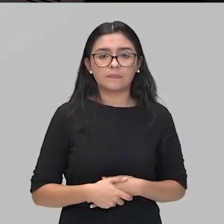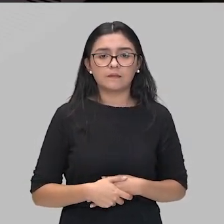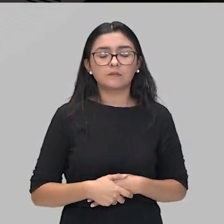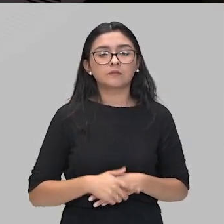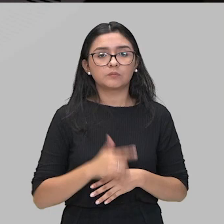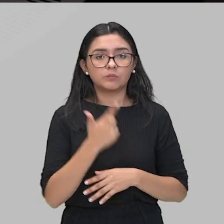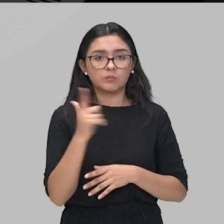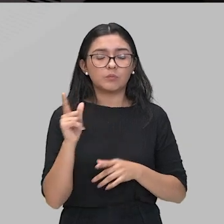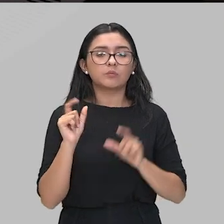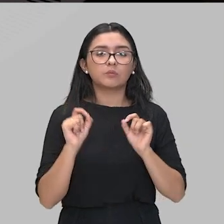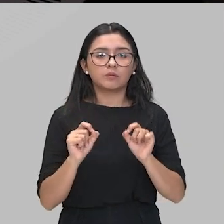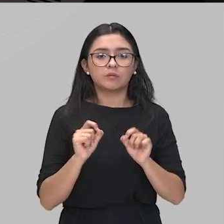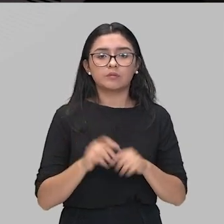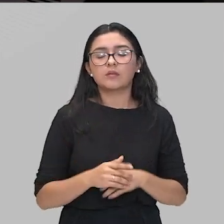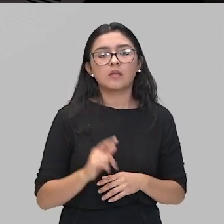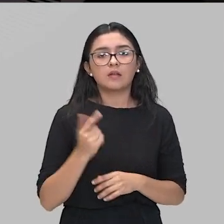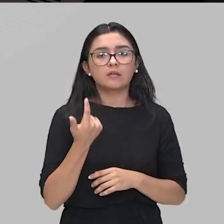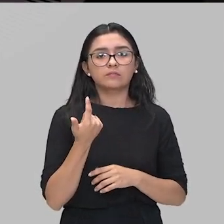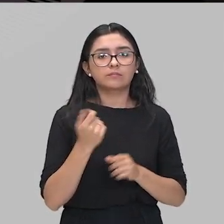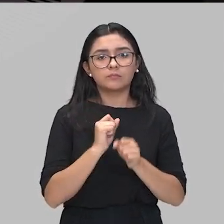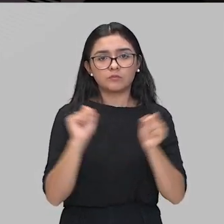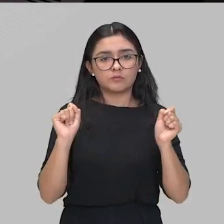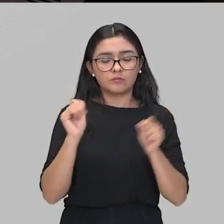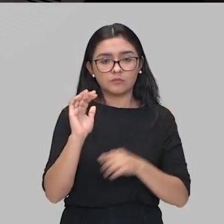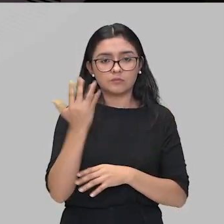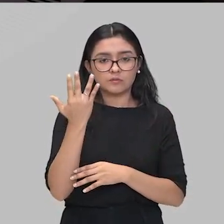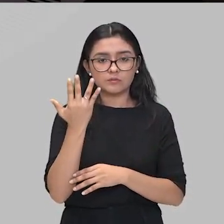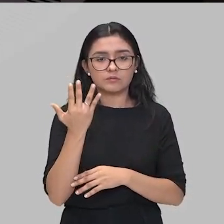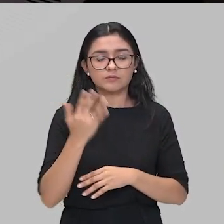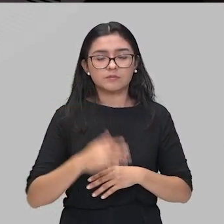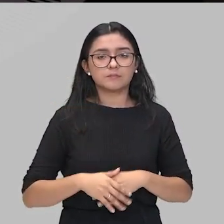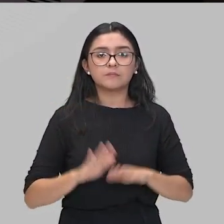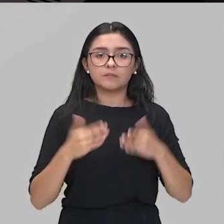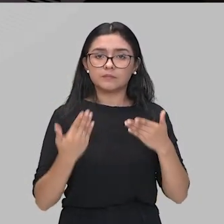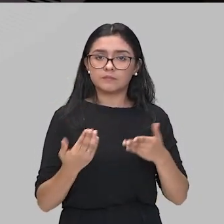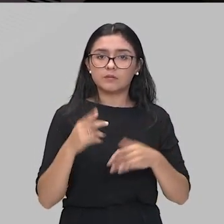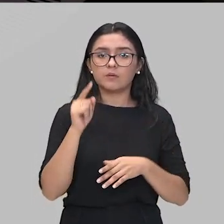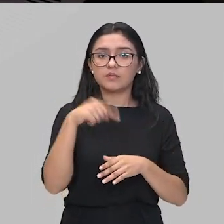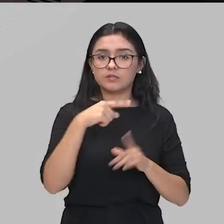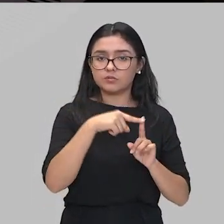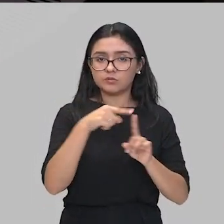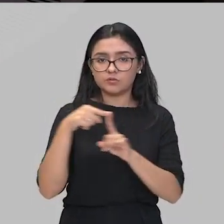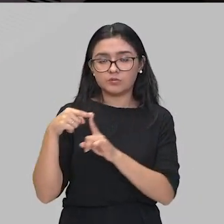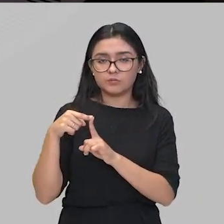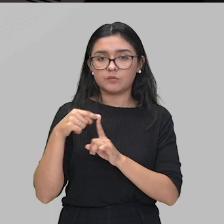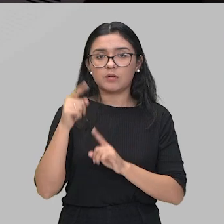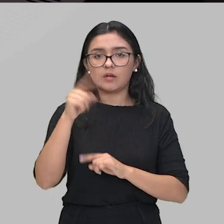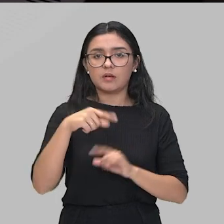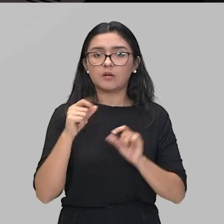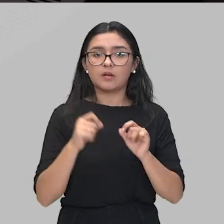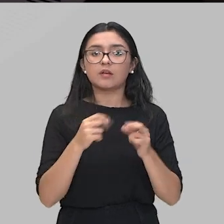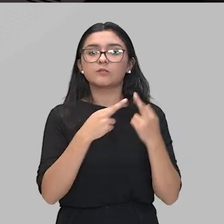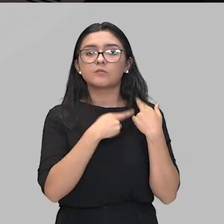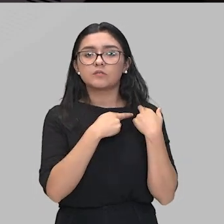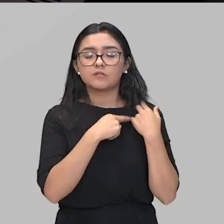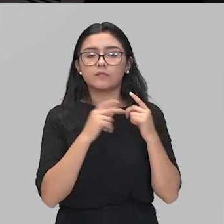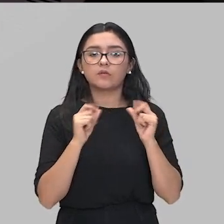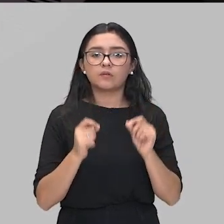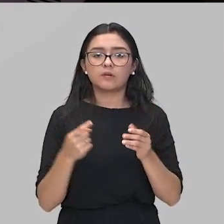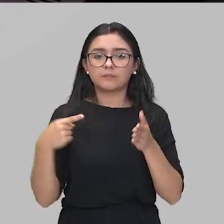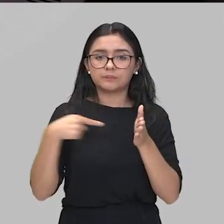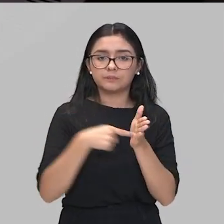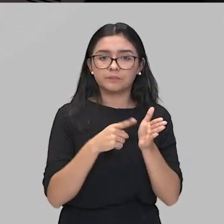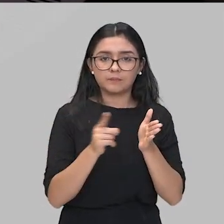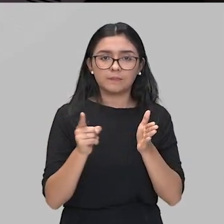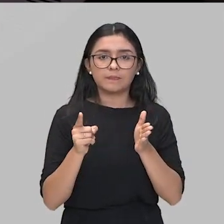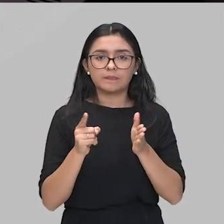caso, esse fenômeno não acontece. Esse fenômeno de reflexão interna total é o que é o responsável por transmissão